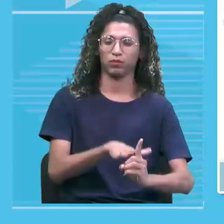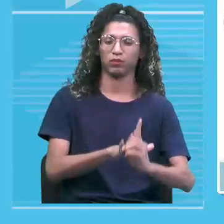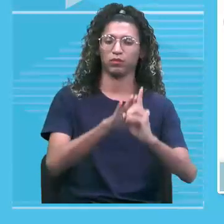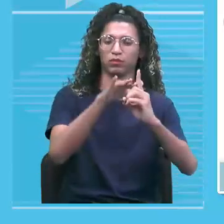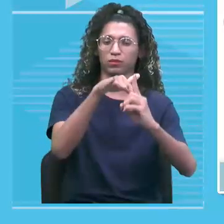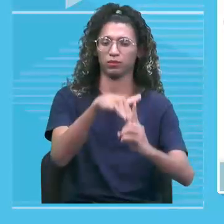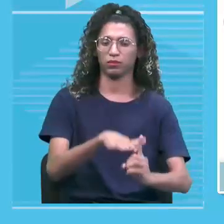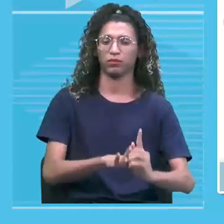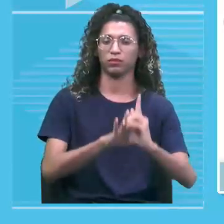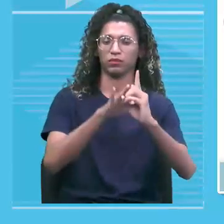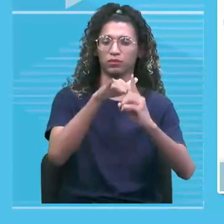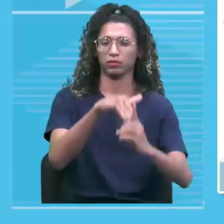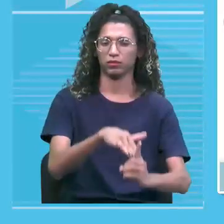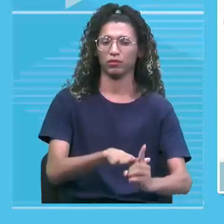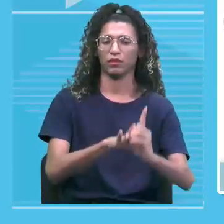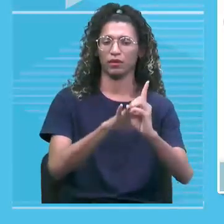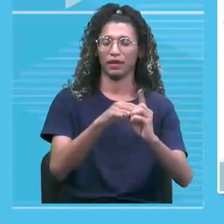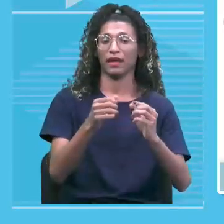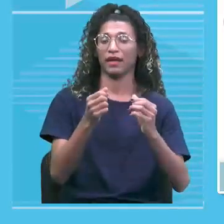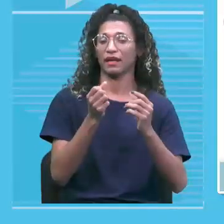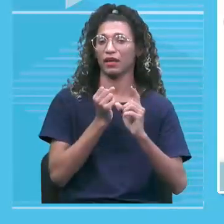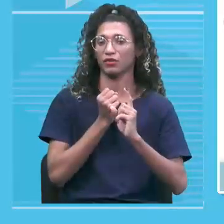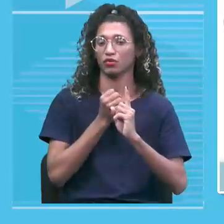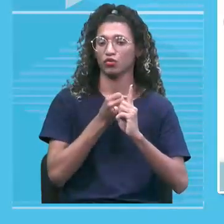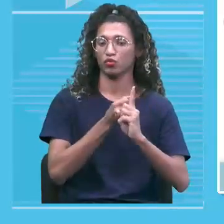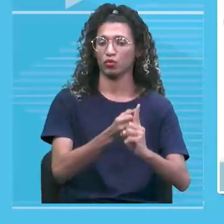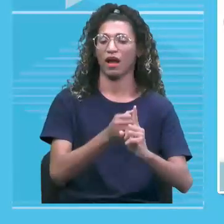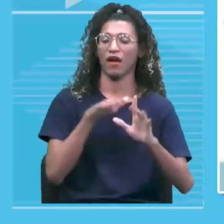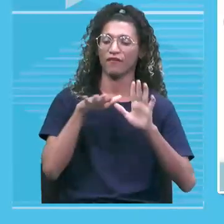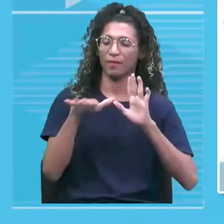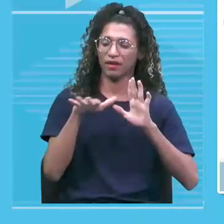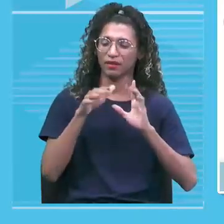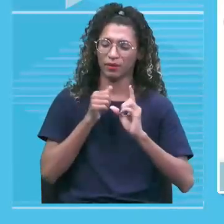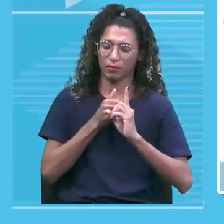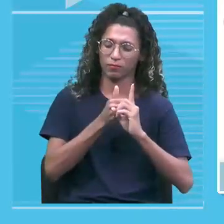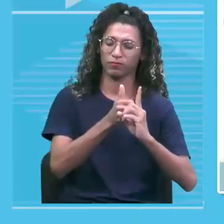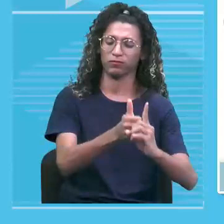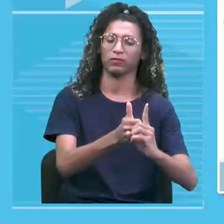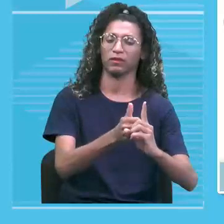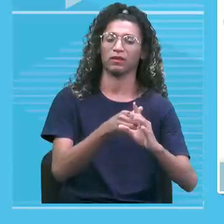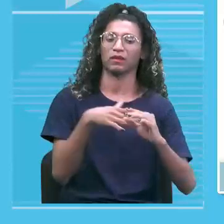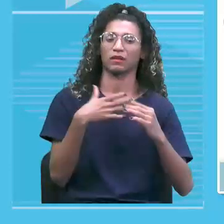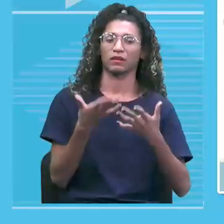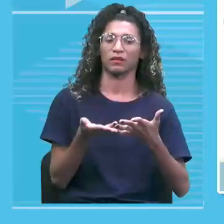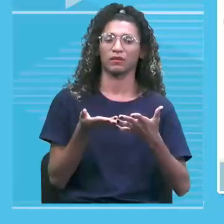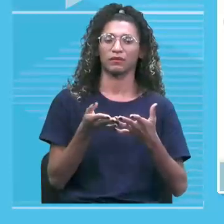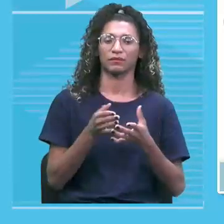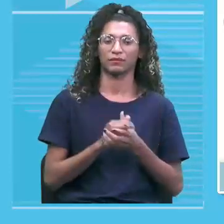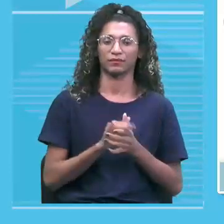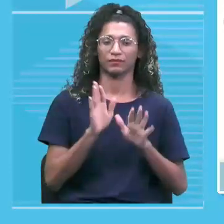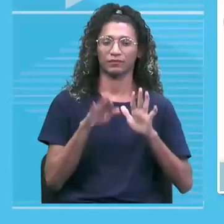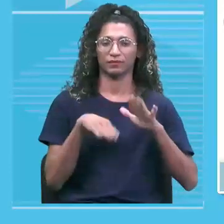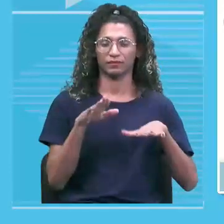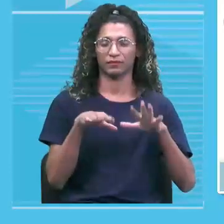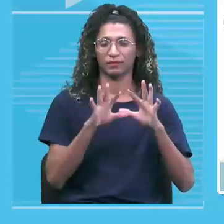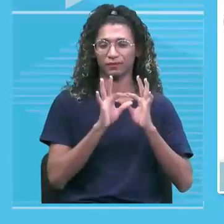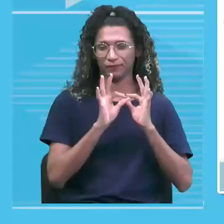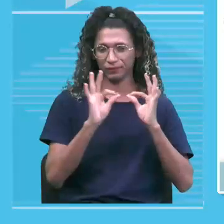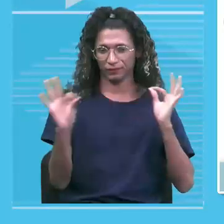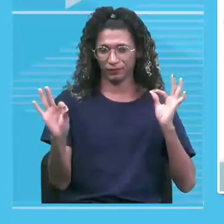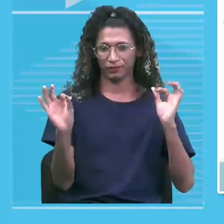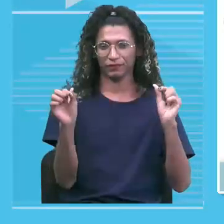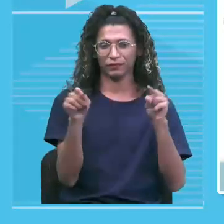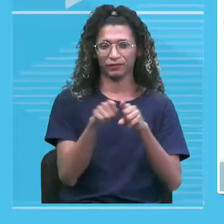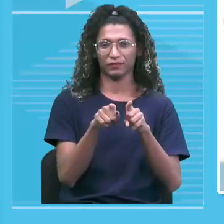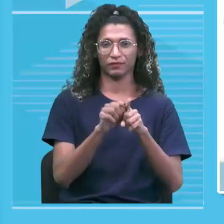vibração tá bom ao mesmo tempo que ela é longitudinal ela também é